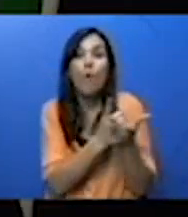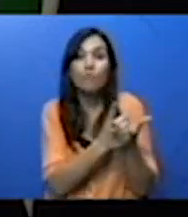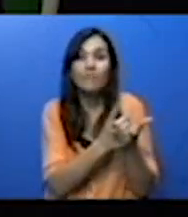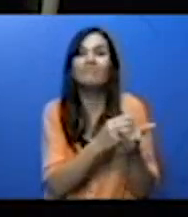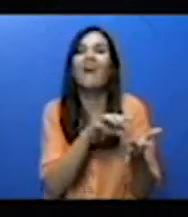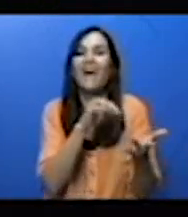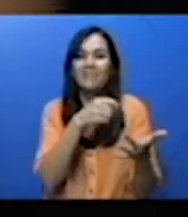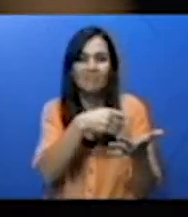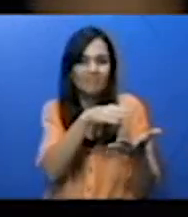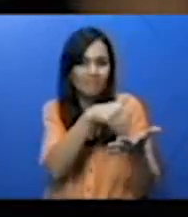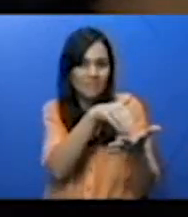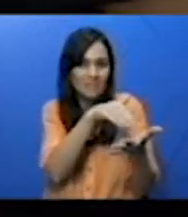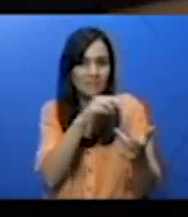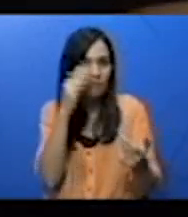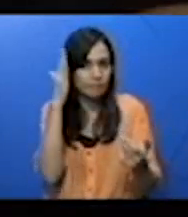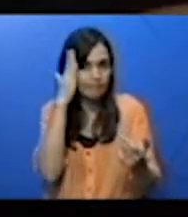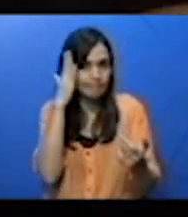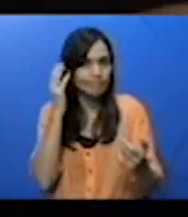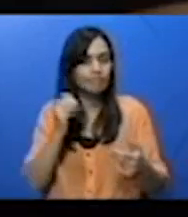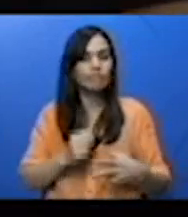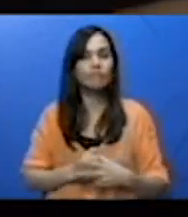encontrando.